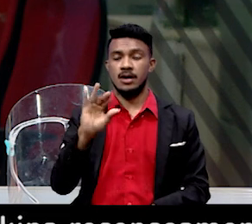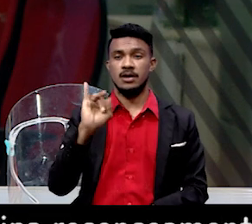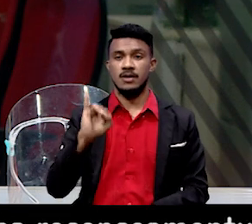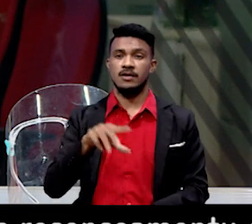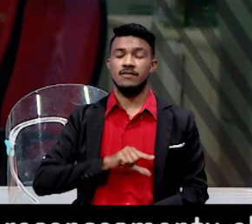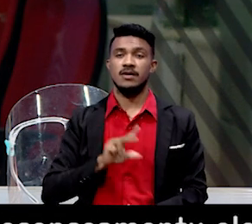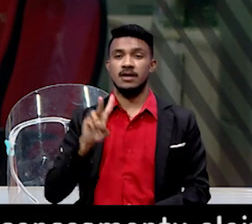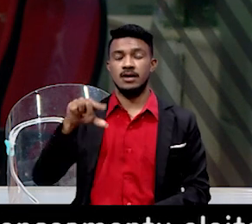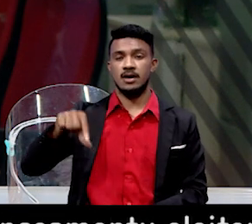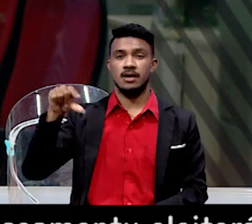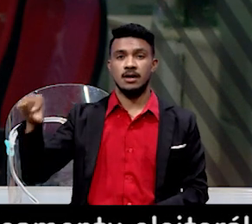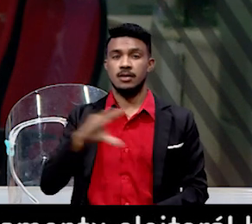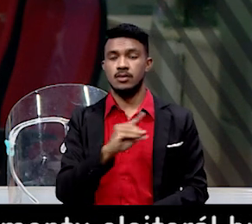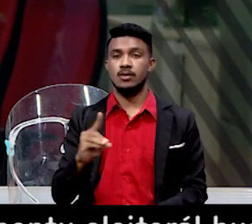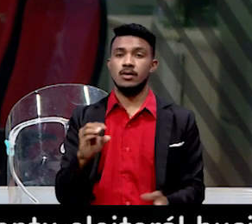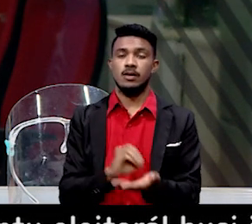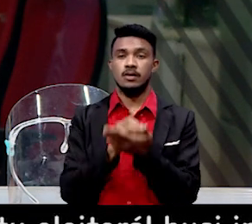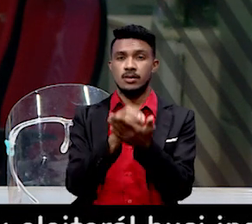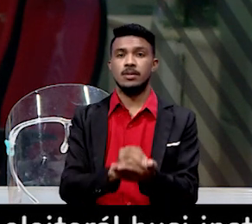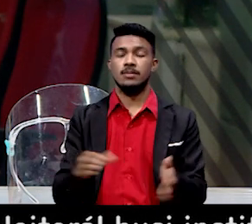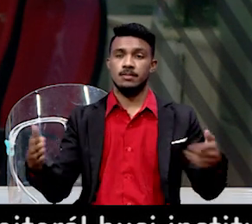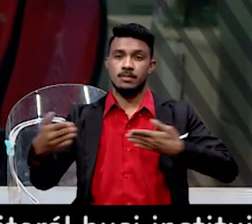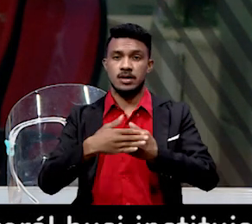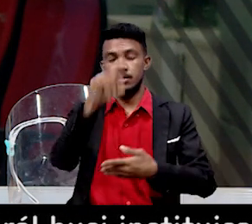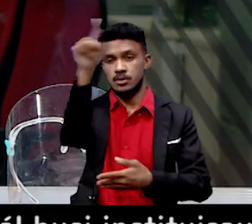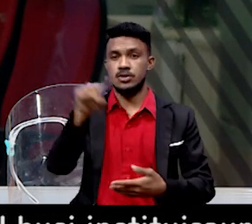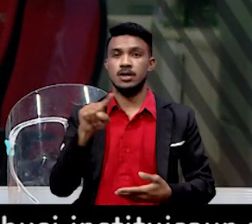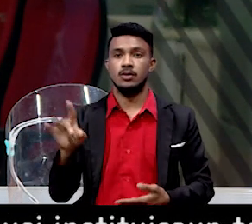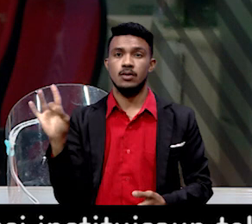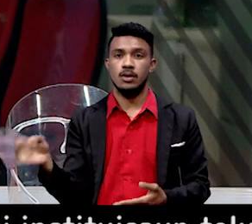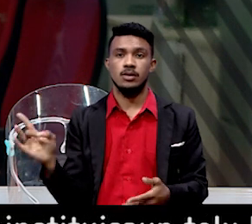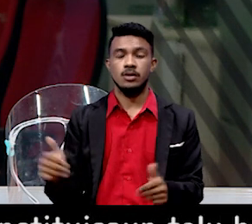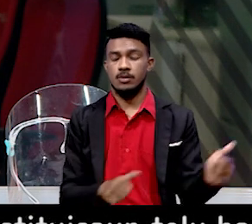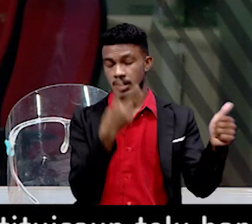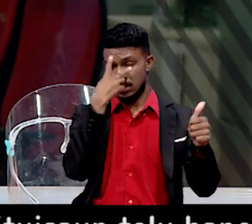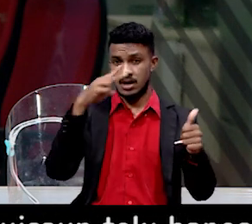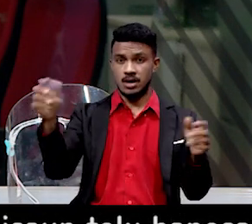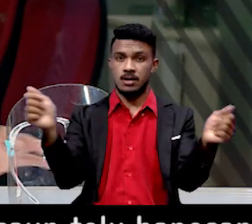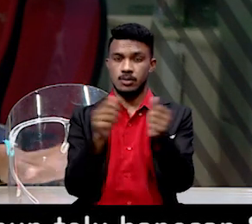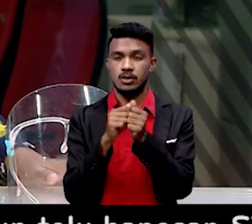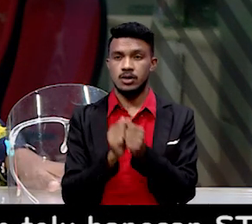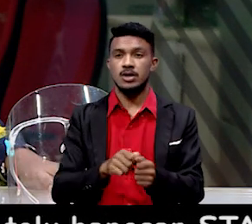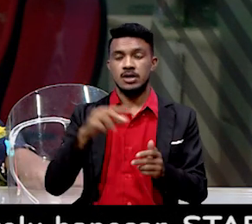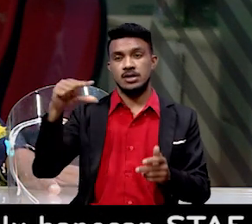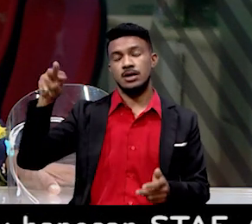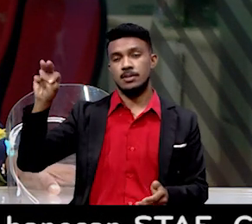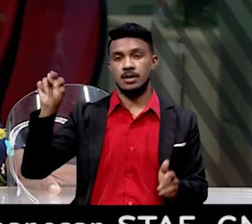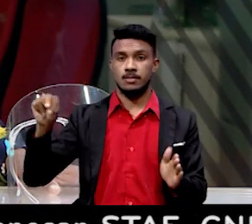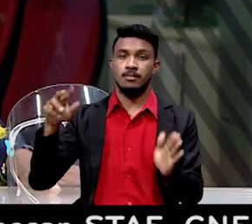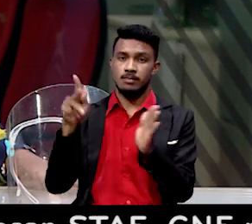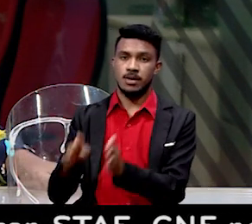inclui Raioa e a taxa de vacinação básica atinge 1% do alunolo. Turmita acompanha a reportagem e a equipa de Xemiani prepara ONA.